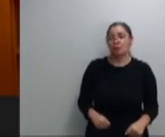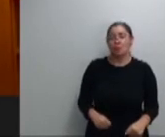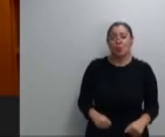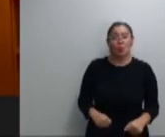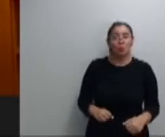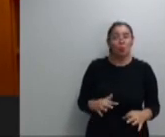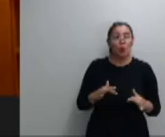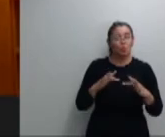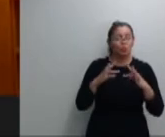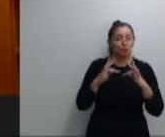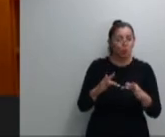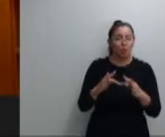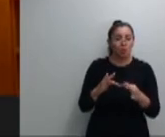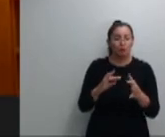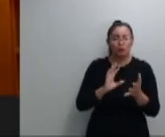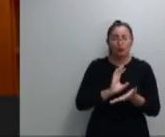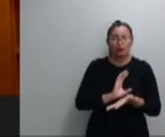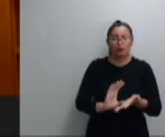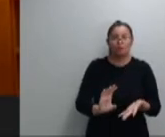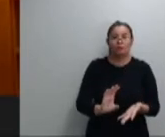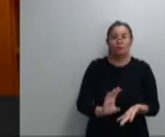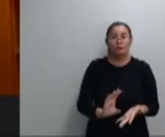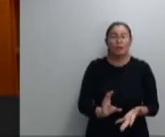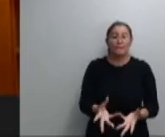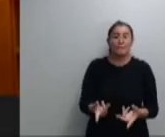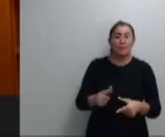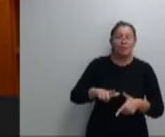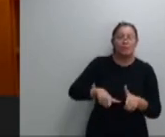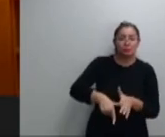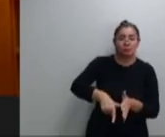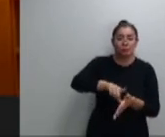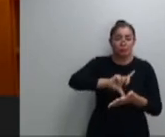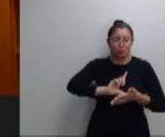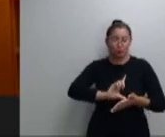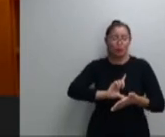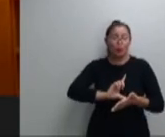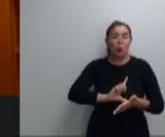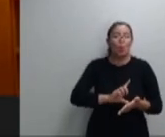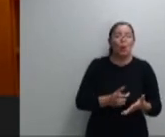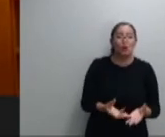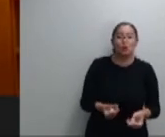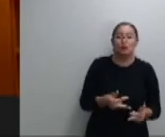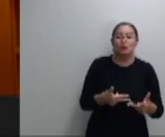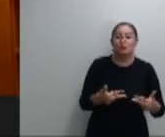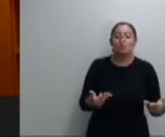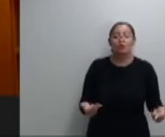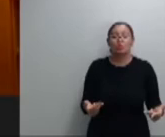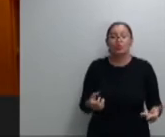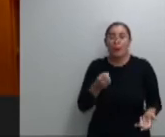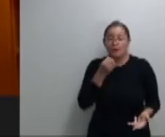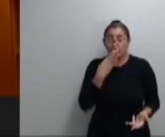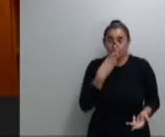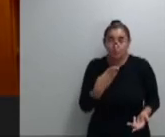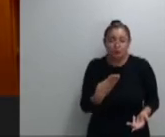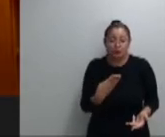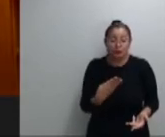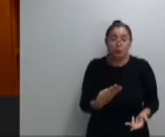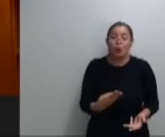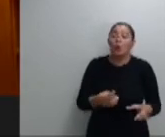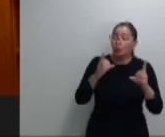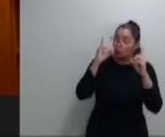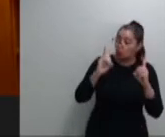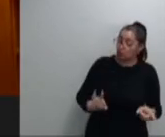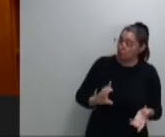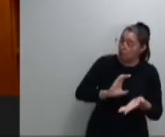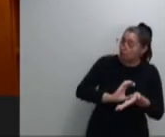depreciação mesmo após alienação do bem como pretendido. O direito ao crédito pressupõe